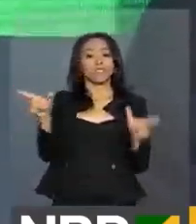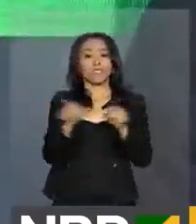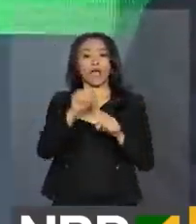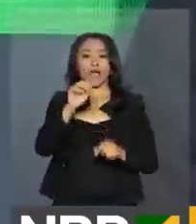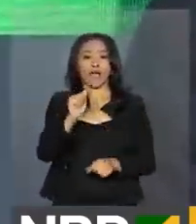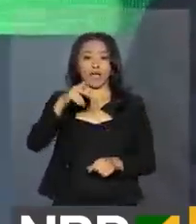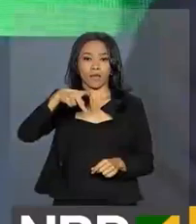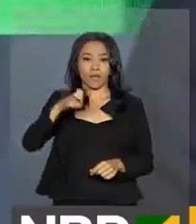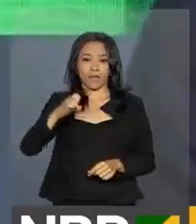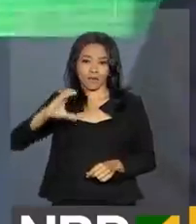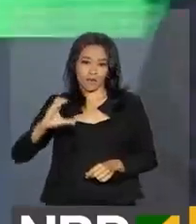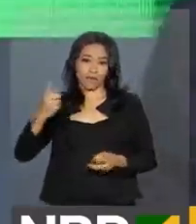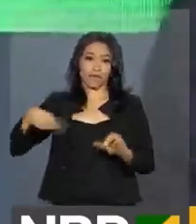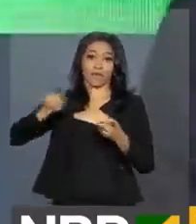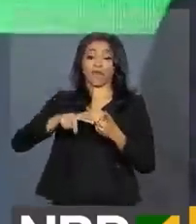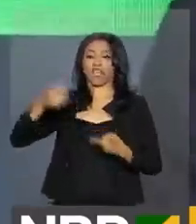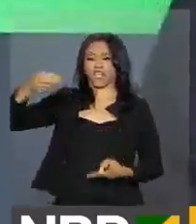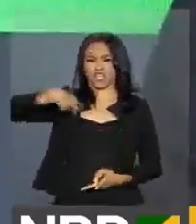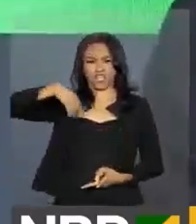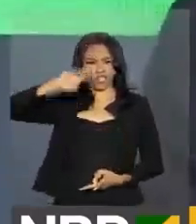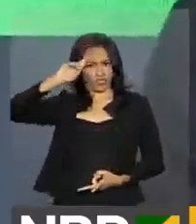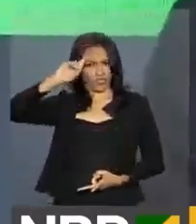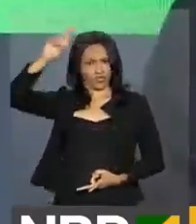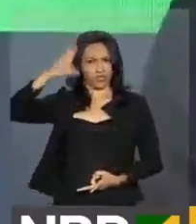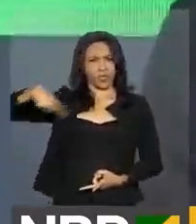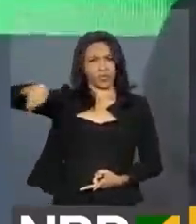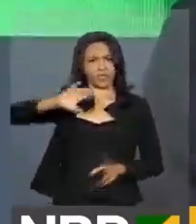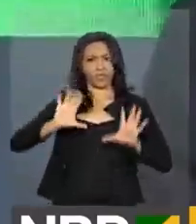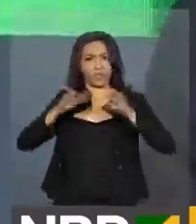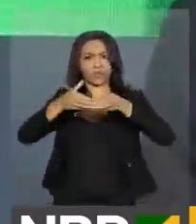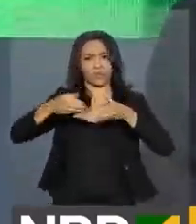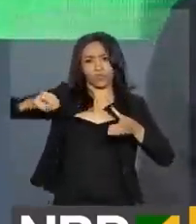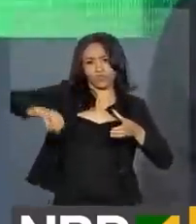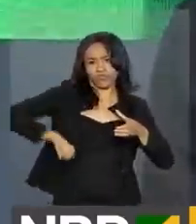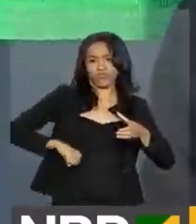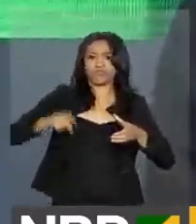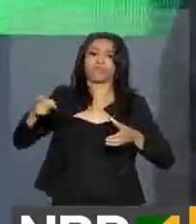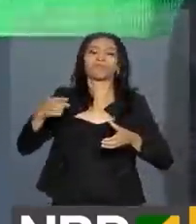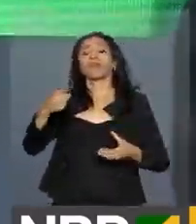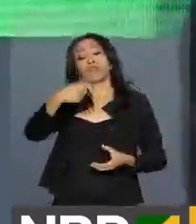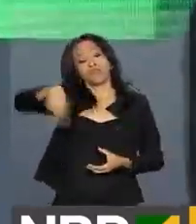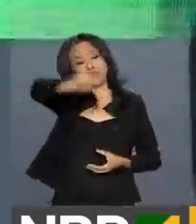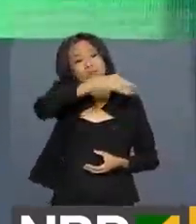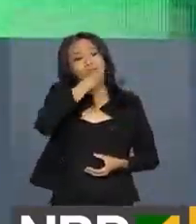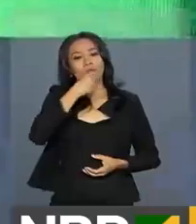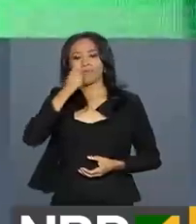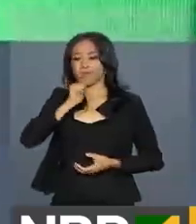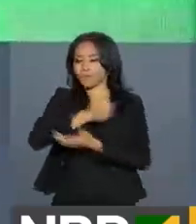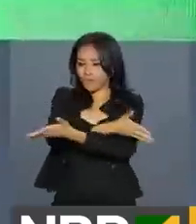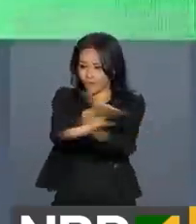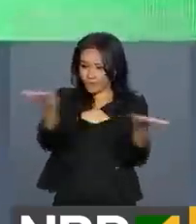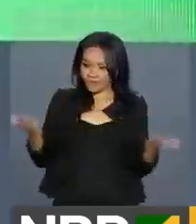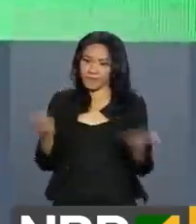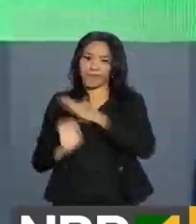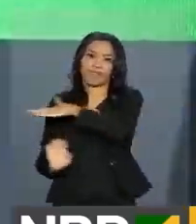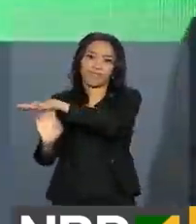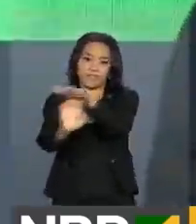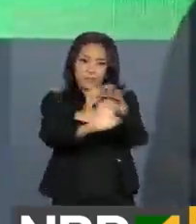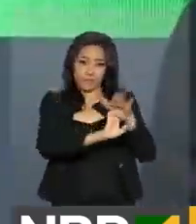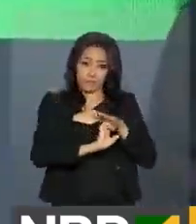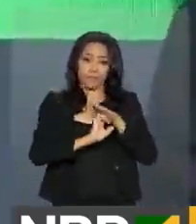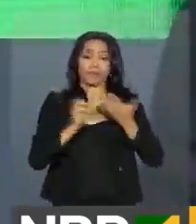o chefe de missão diplomática acreditado no meu governo as senhoras e senhores empresários e investidores